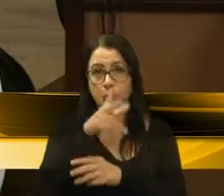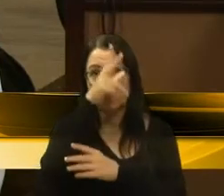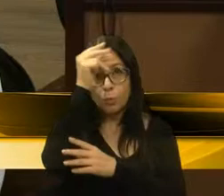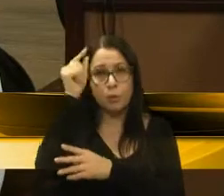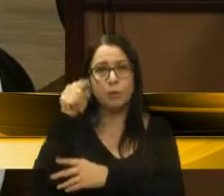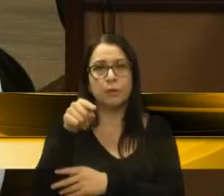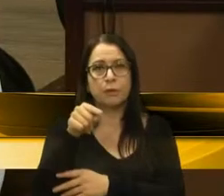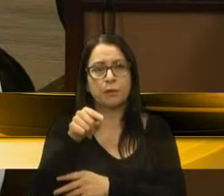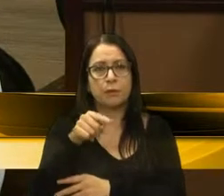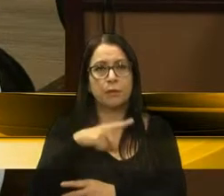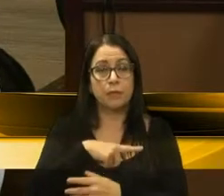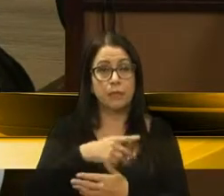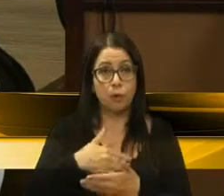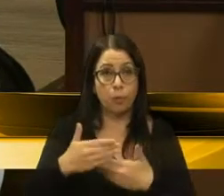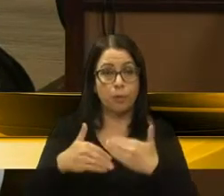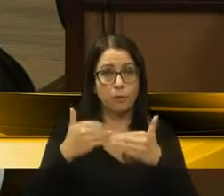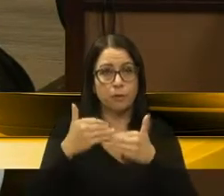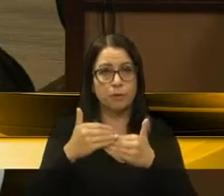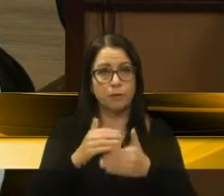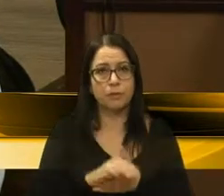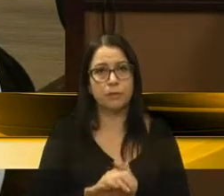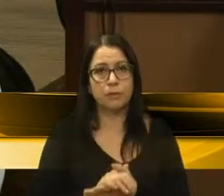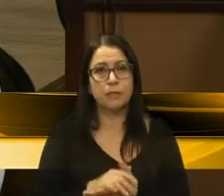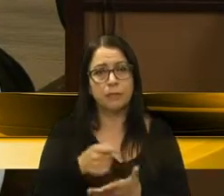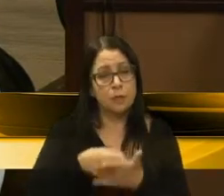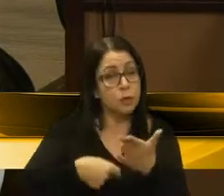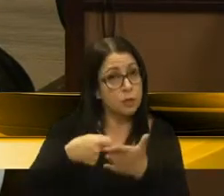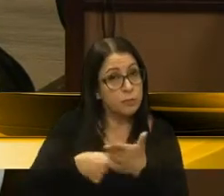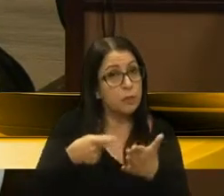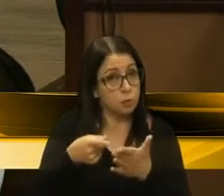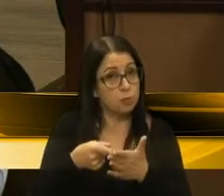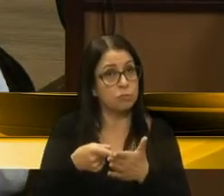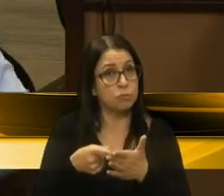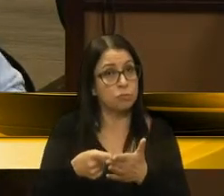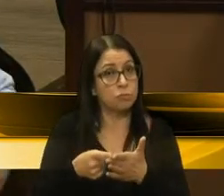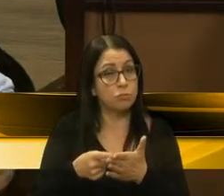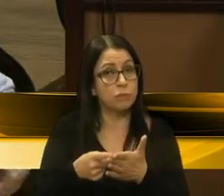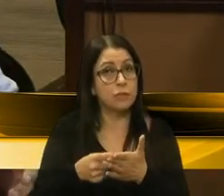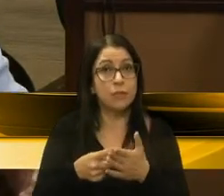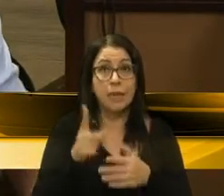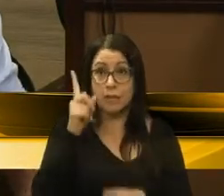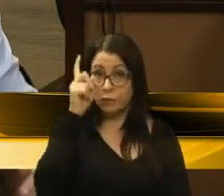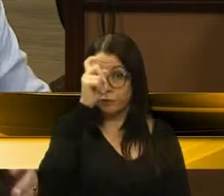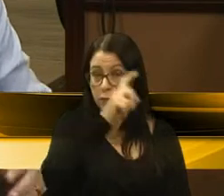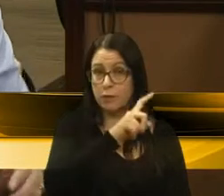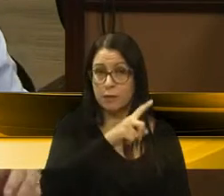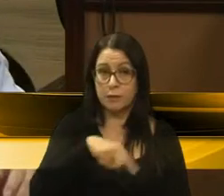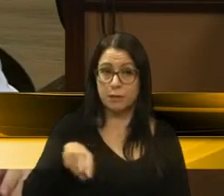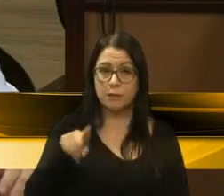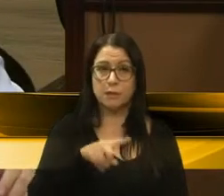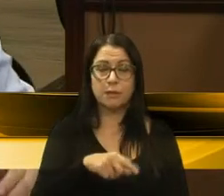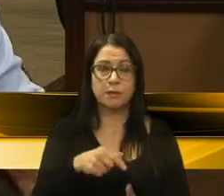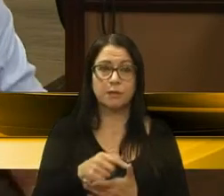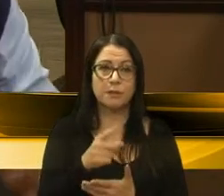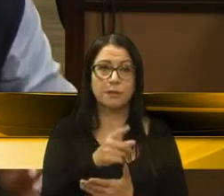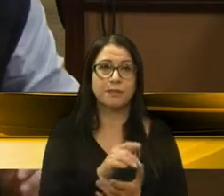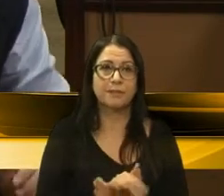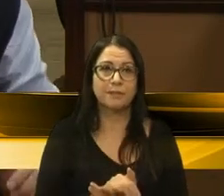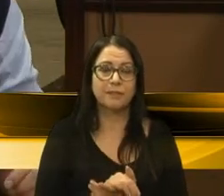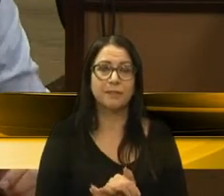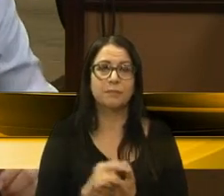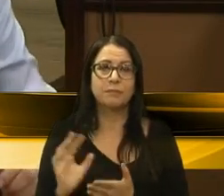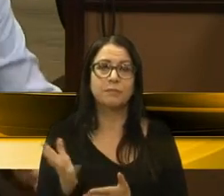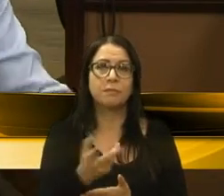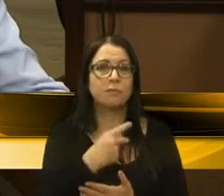é defensora de uma forma árdua, e dizer que a grande dificuldade da União, nobres